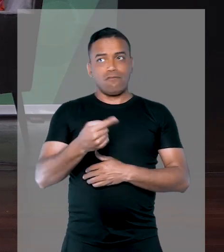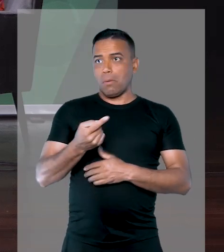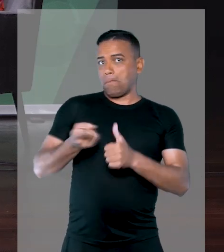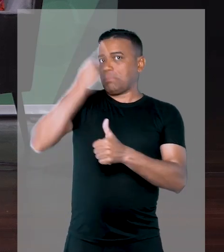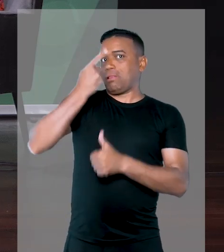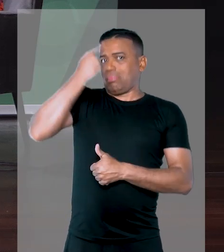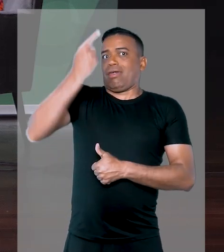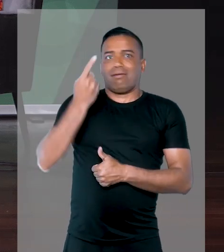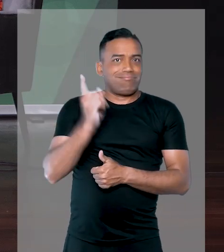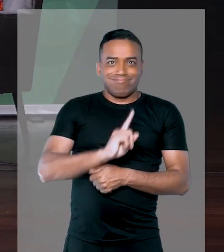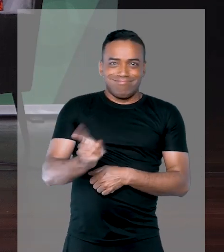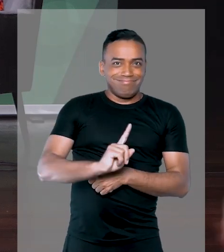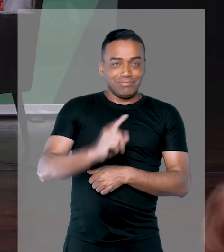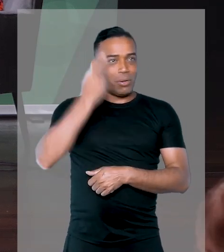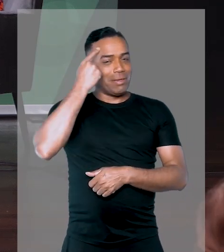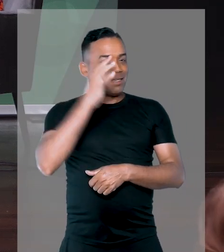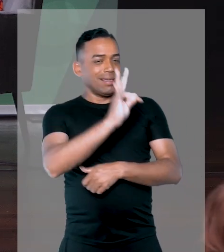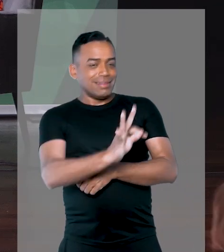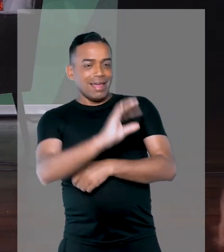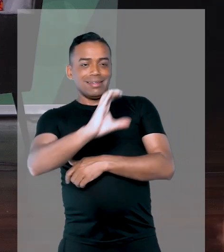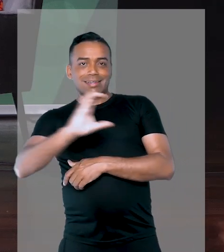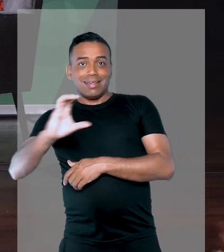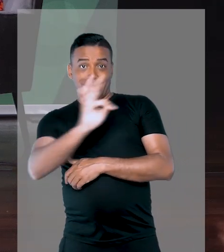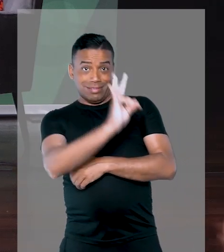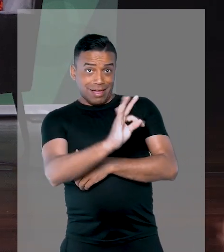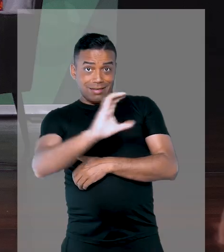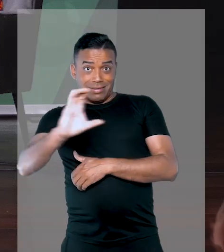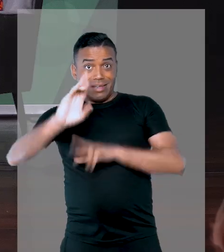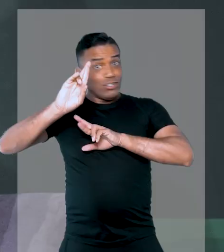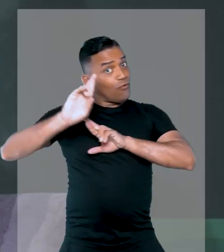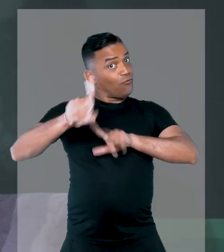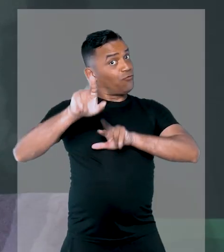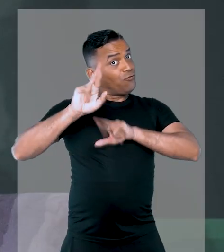ideia. Eu pensei em fazer um TCC completamente diferente.